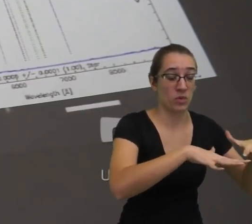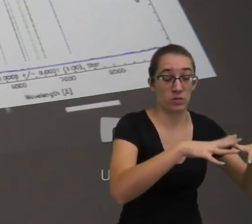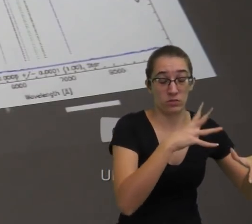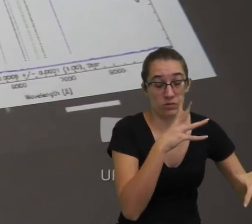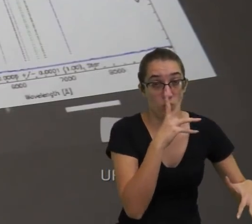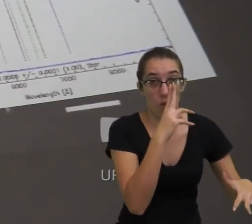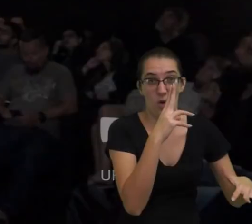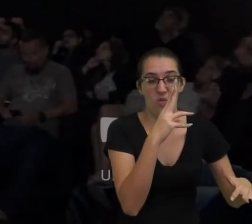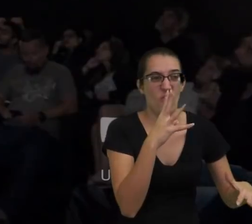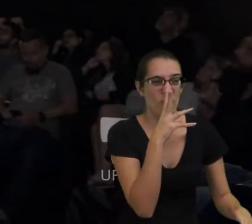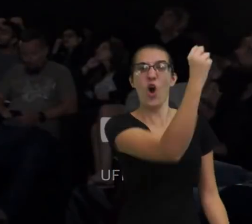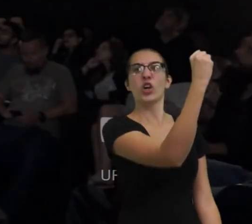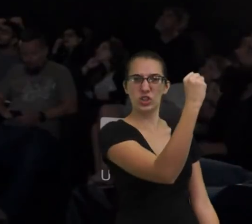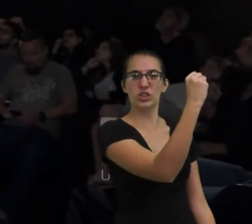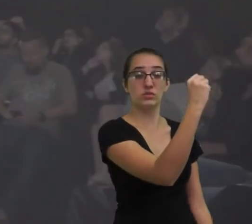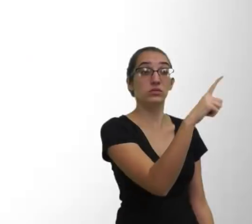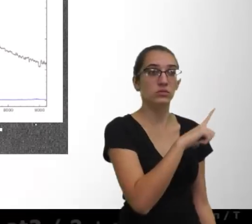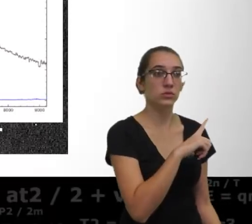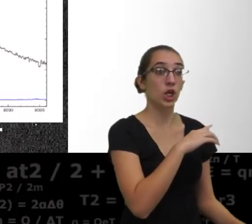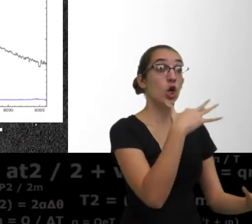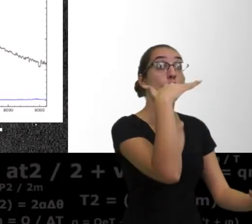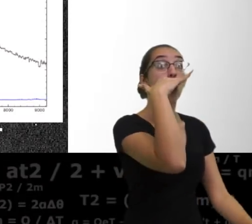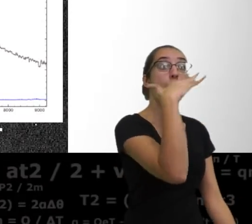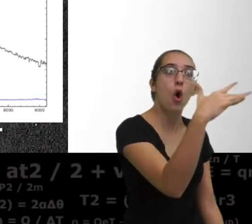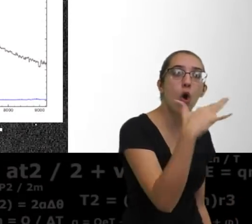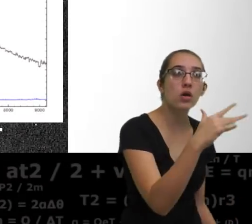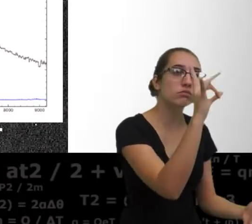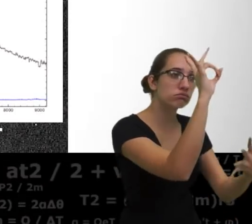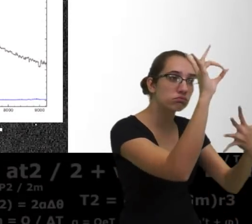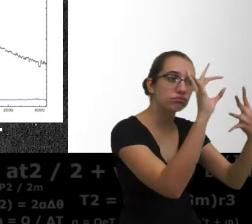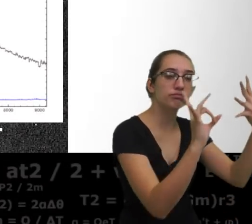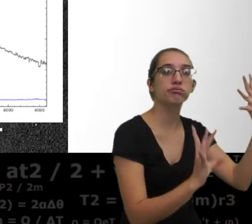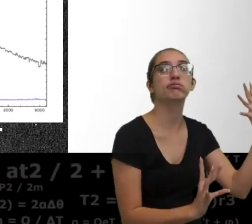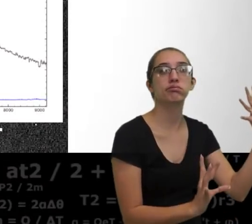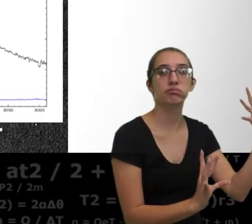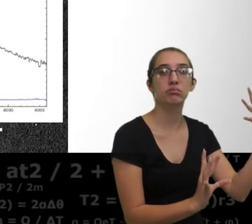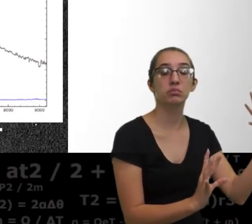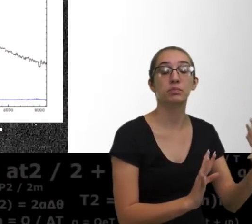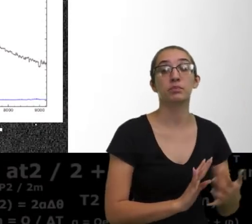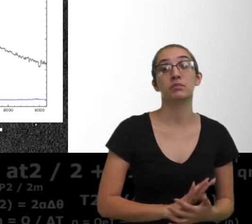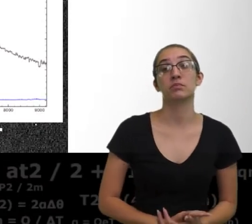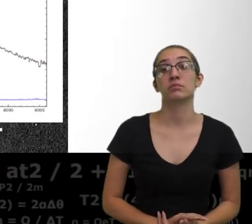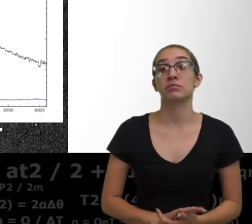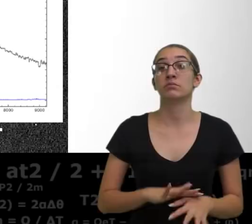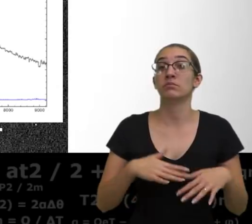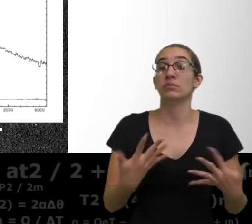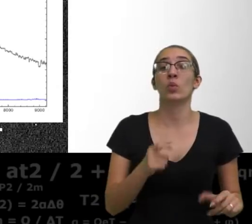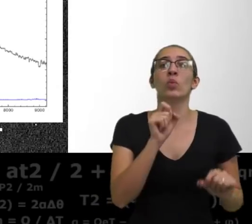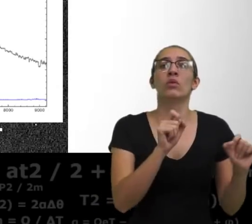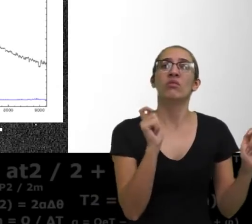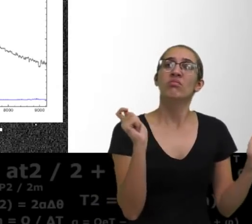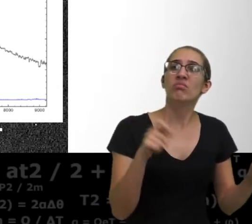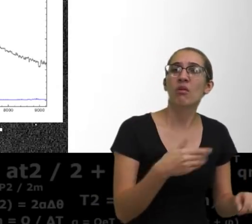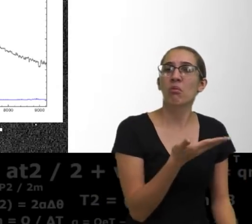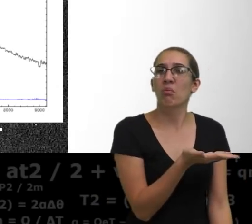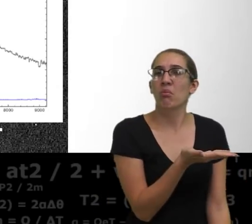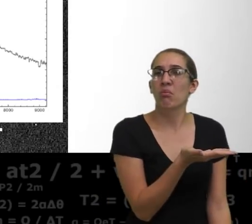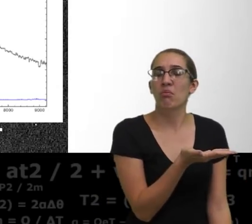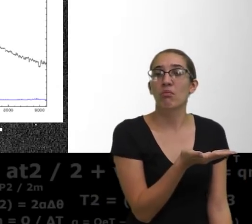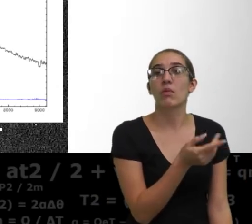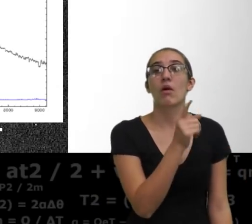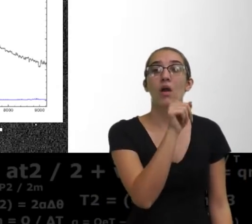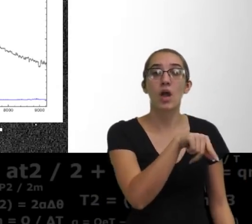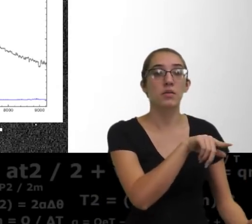Tá? E aí, bom, o que pode ser isso? Tá? Esse espectro aqui ele desafiava a compreensão. não